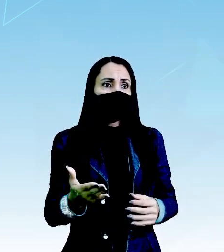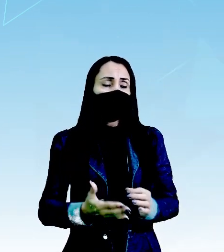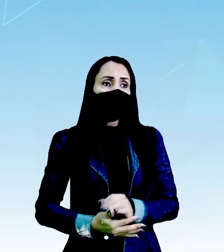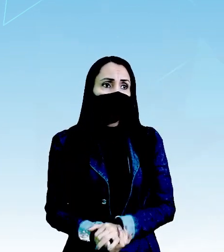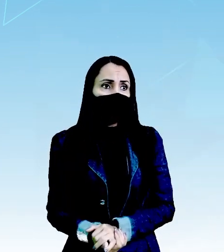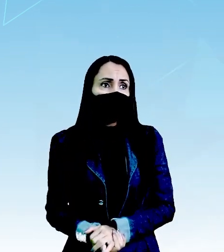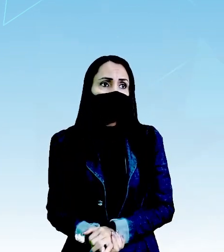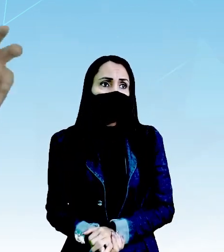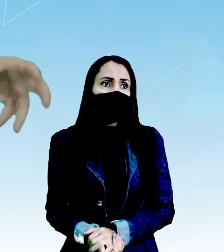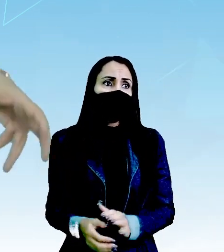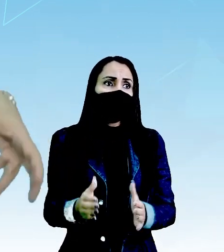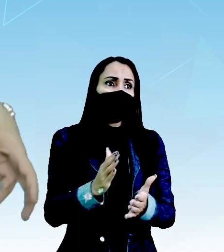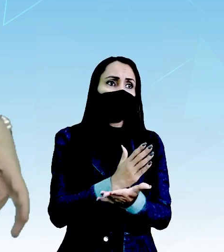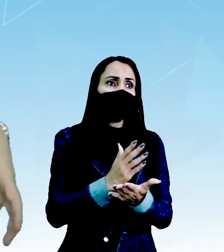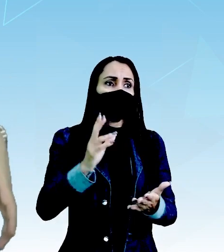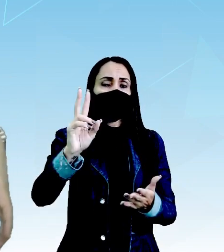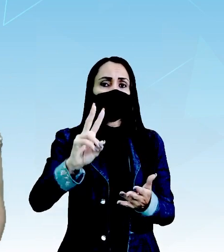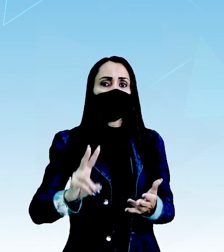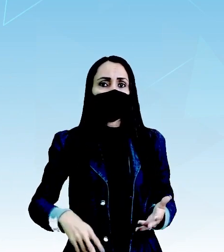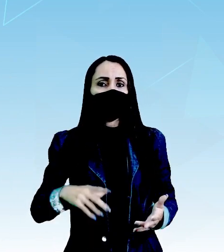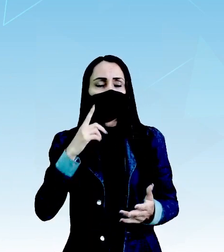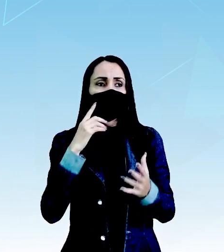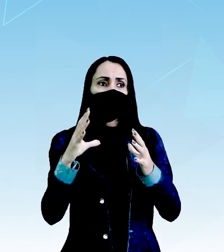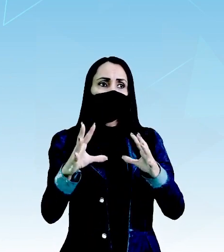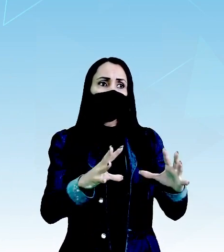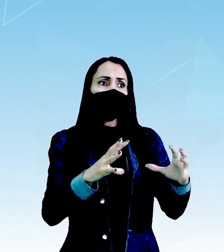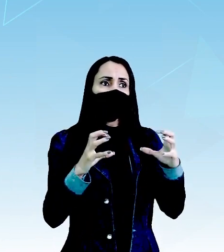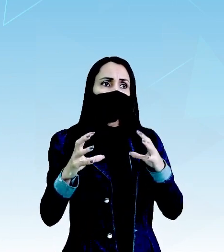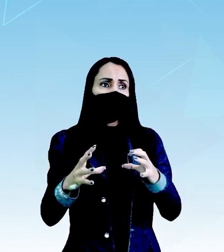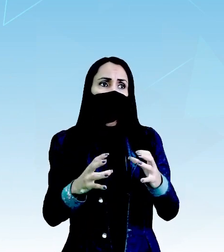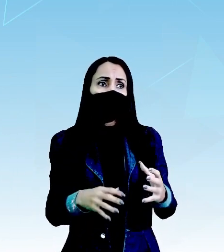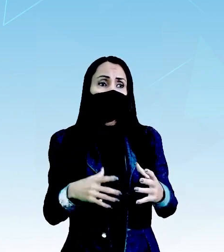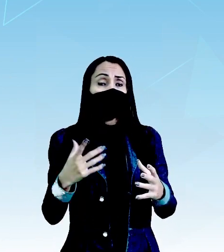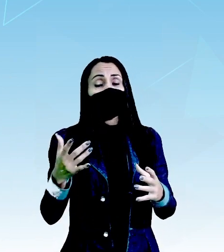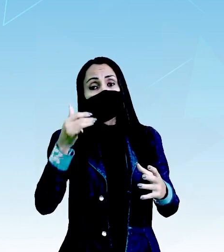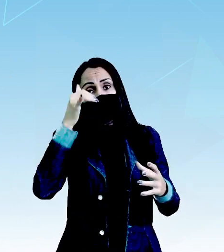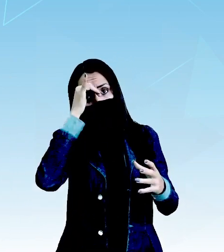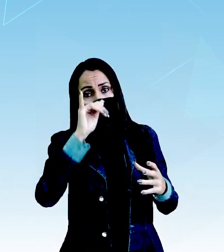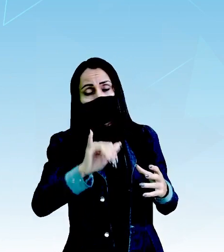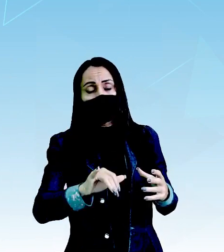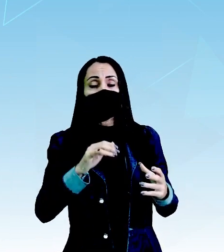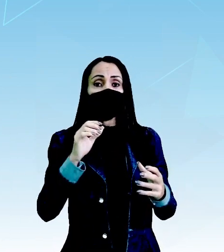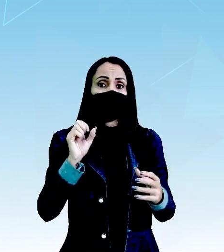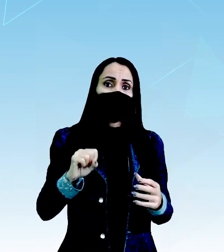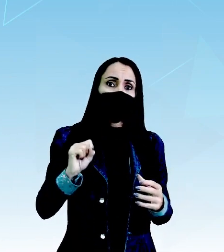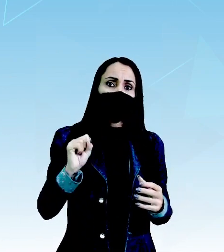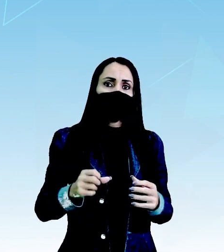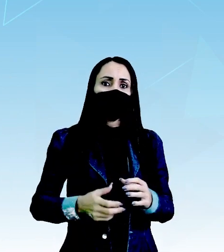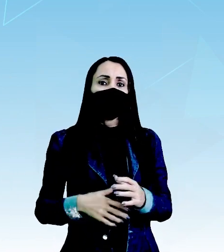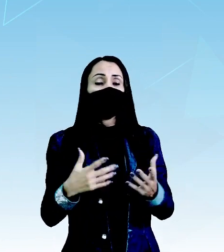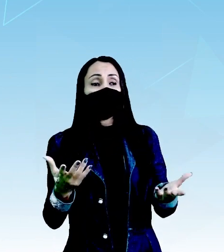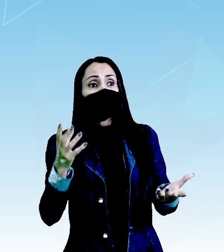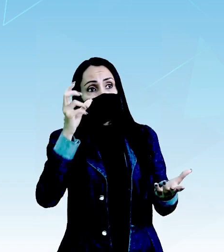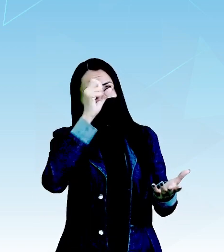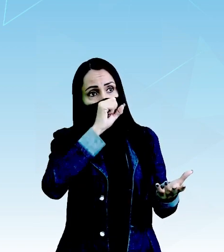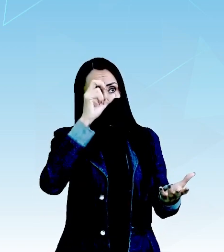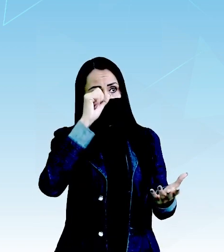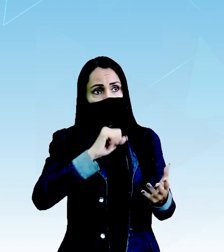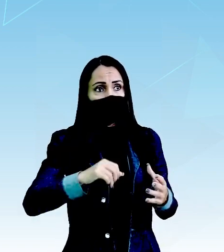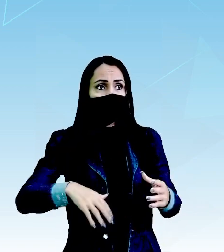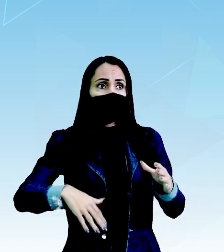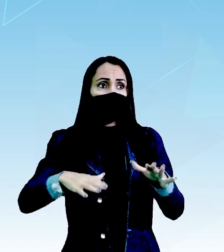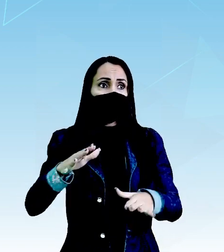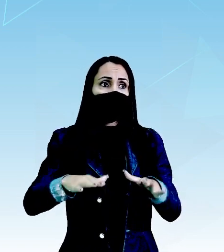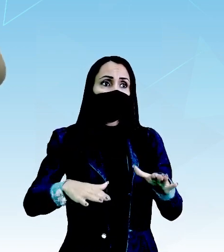mas muitas vezes tem um tom agressivo e deve-se evitar, certo? Então aprendam, cuidado a questão da